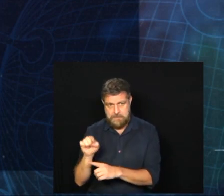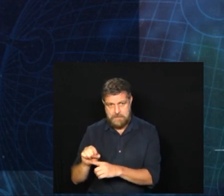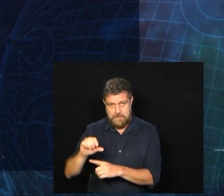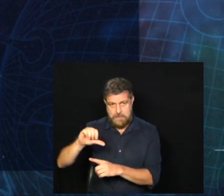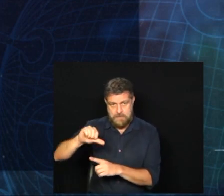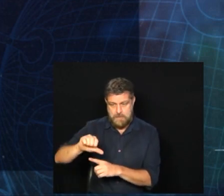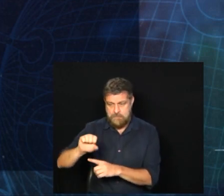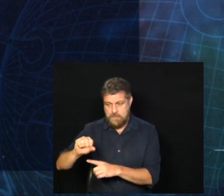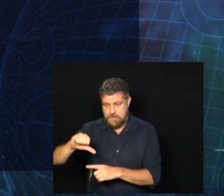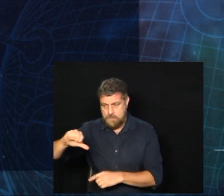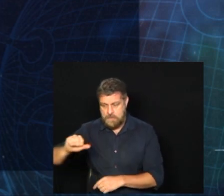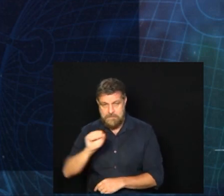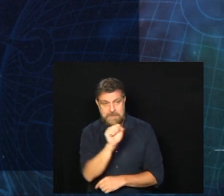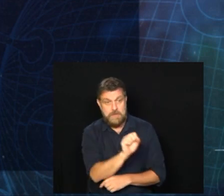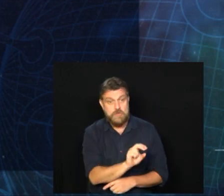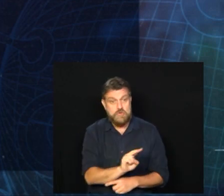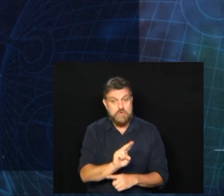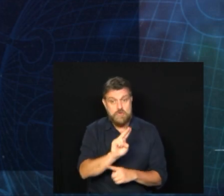30.989, Sumaré,